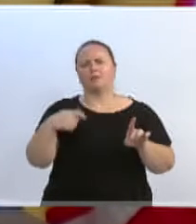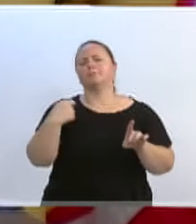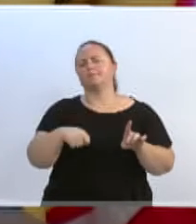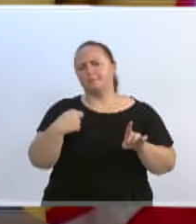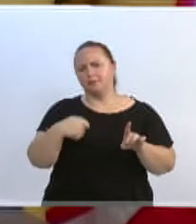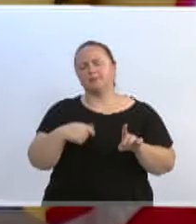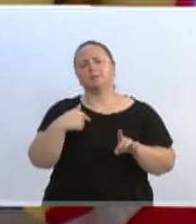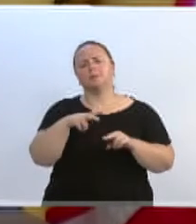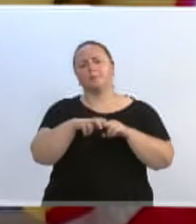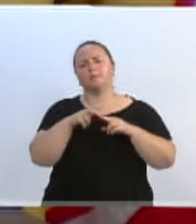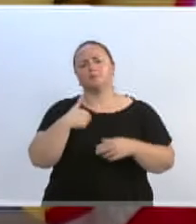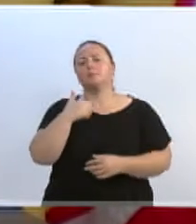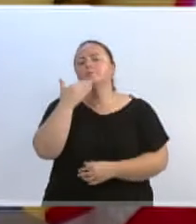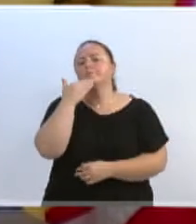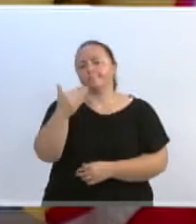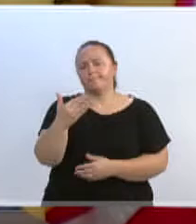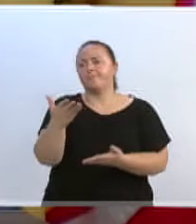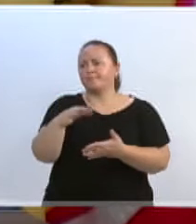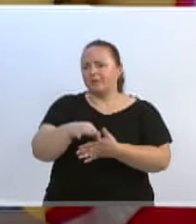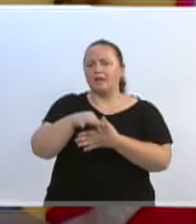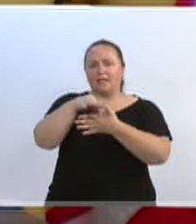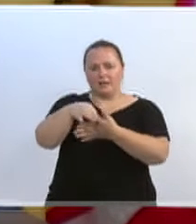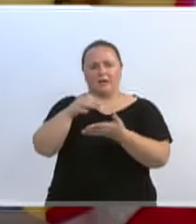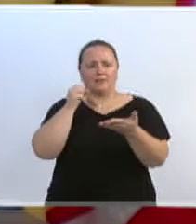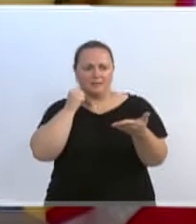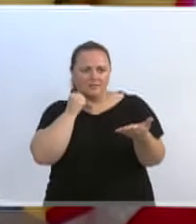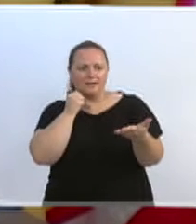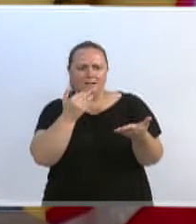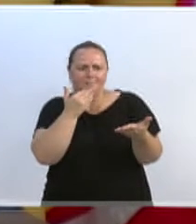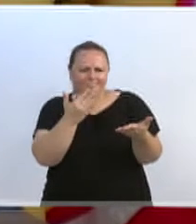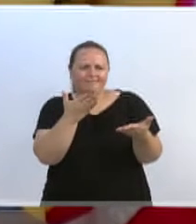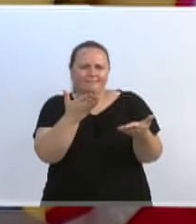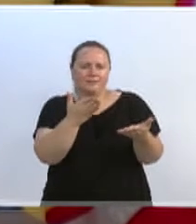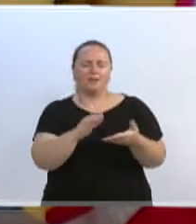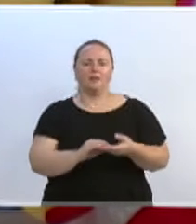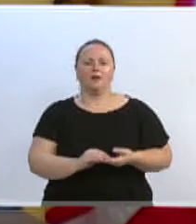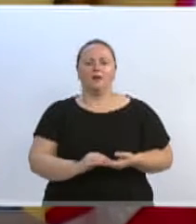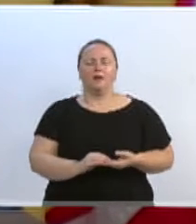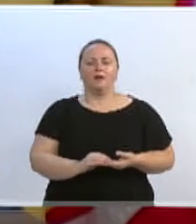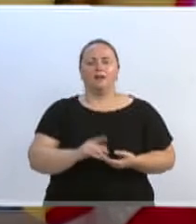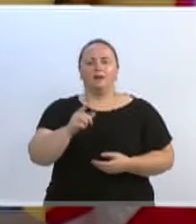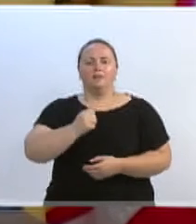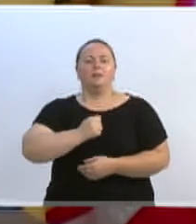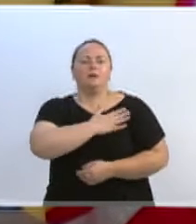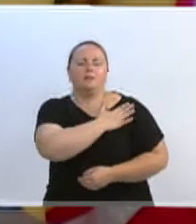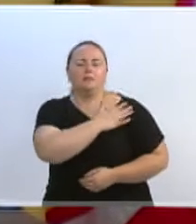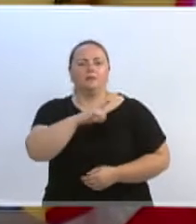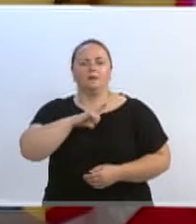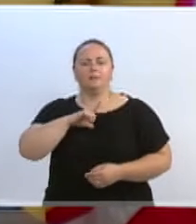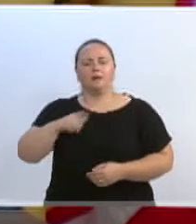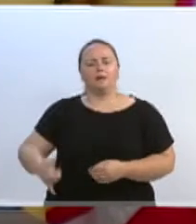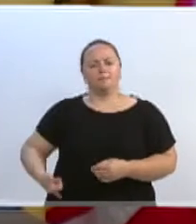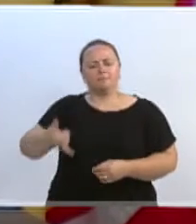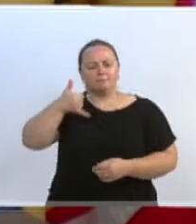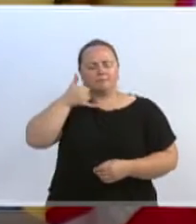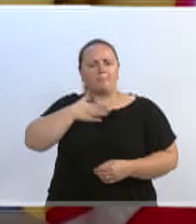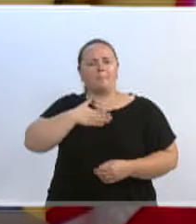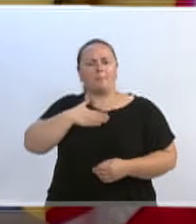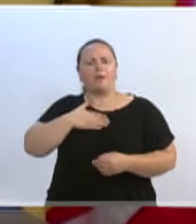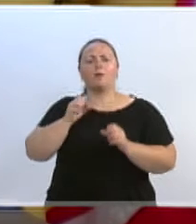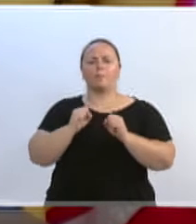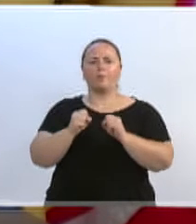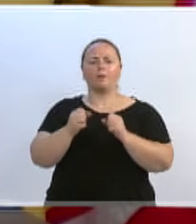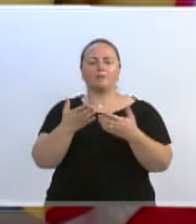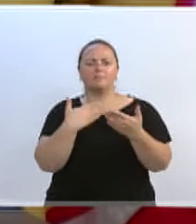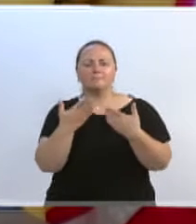faço o pedido ao próprio líder do governo. O prefeito tem meu telefone, o prefeito, a gente tem um bom relacionamento, que a gente